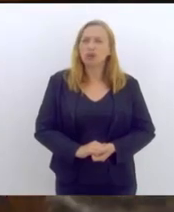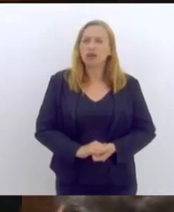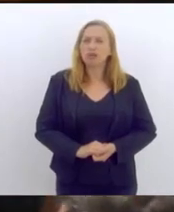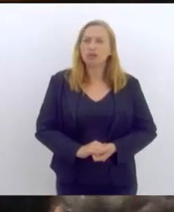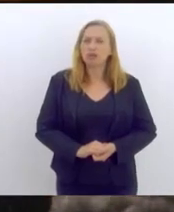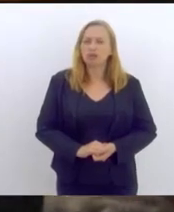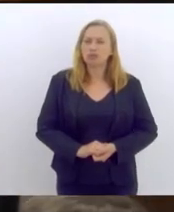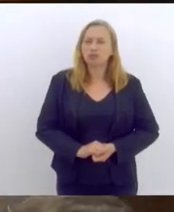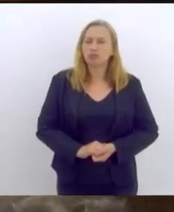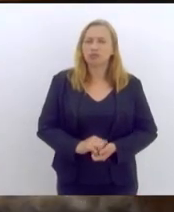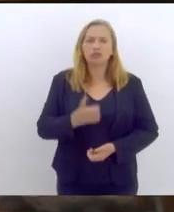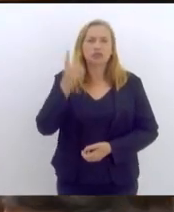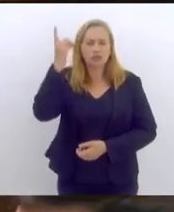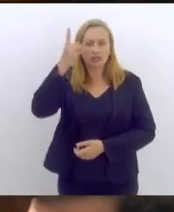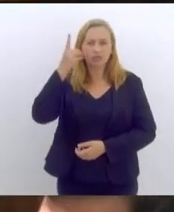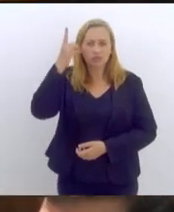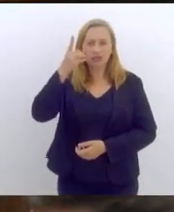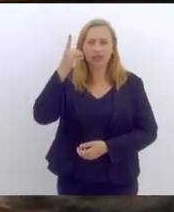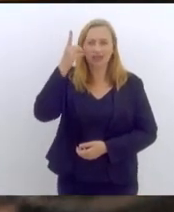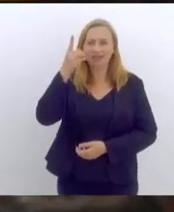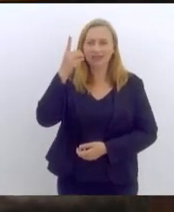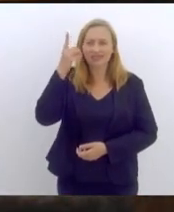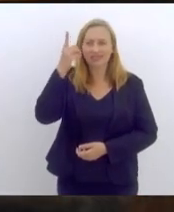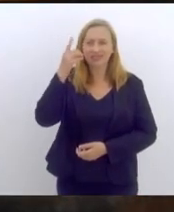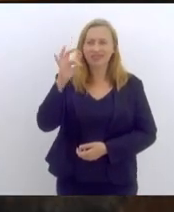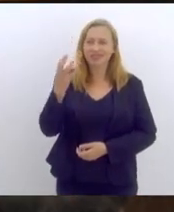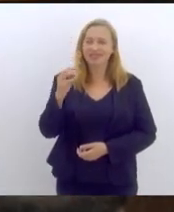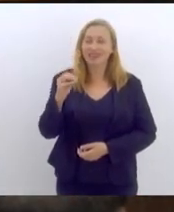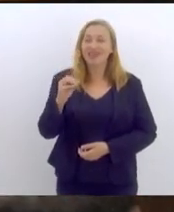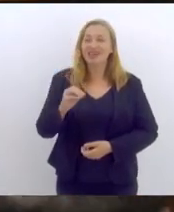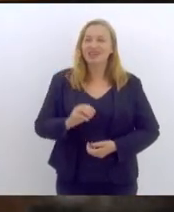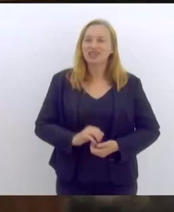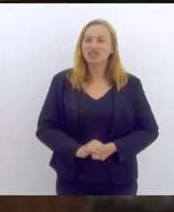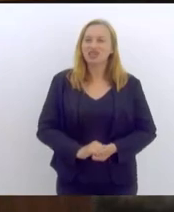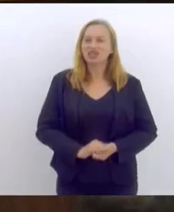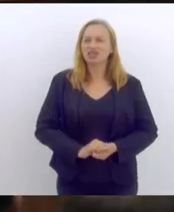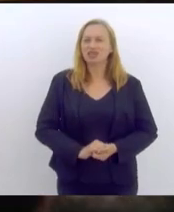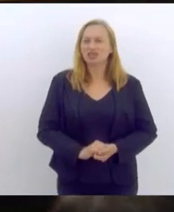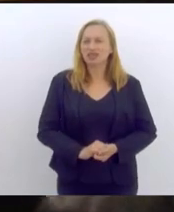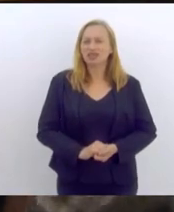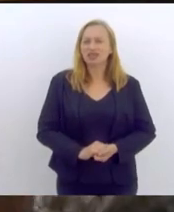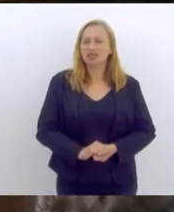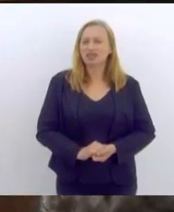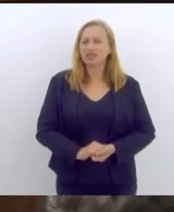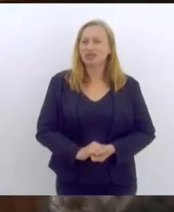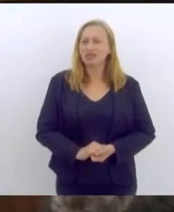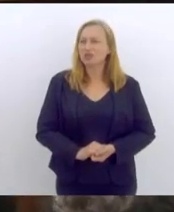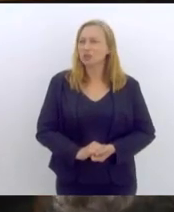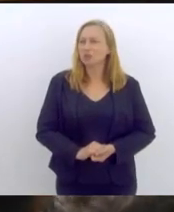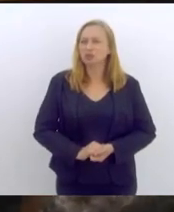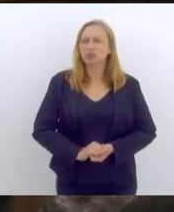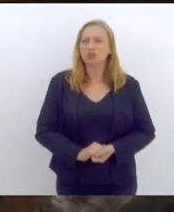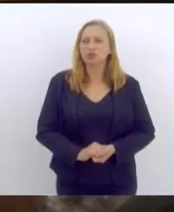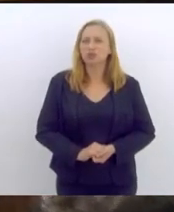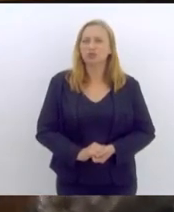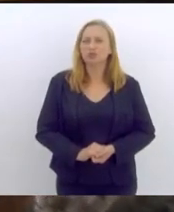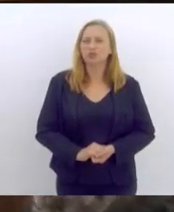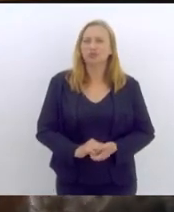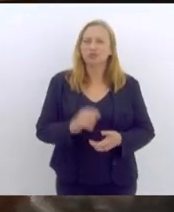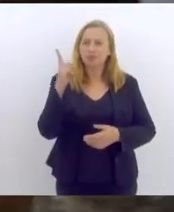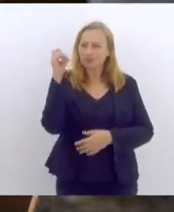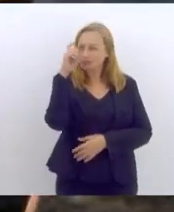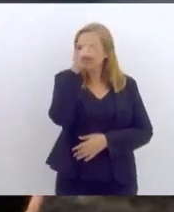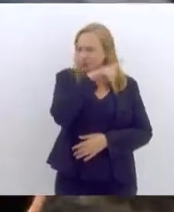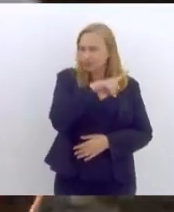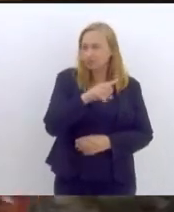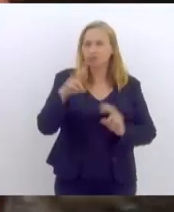na Baixada Fluminense, que o problema de água já era uma situação problemática e